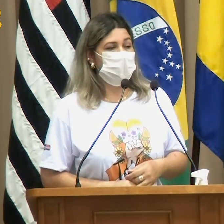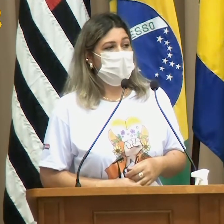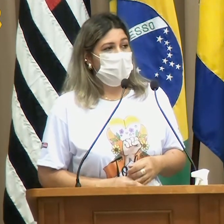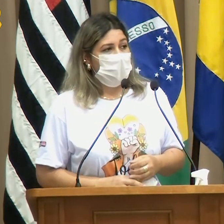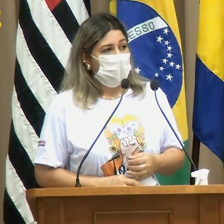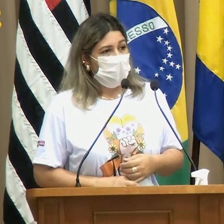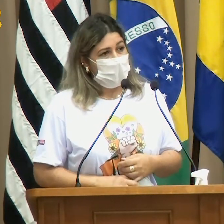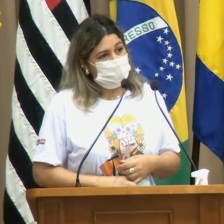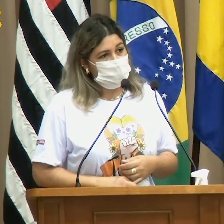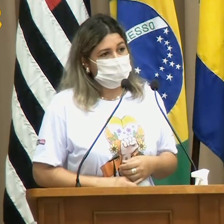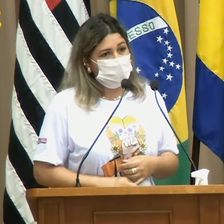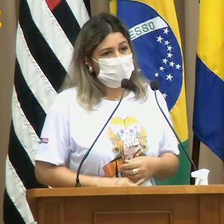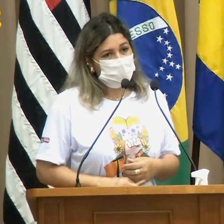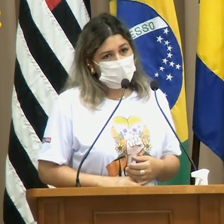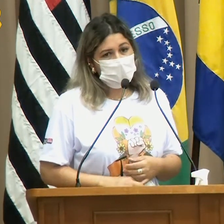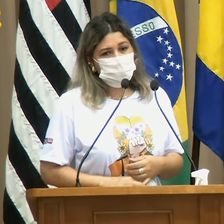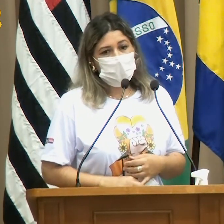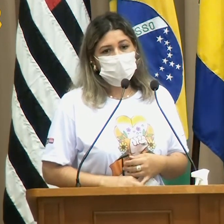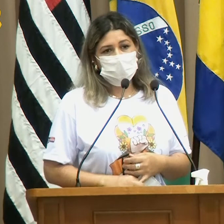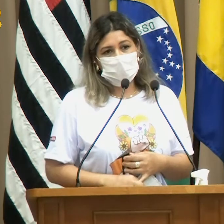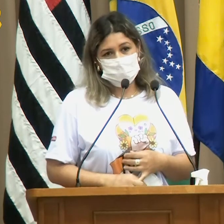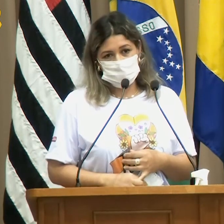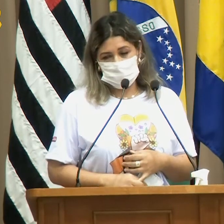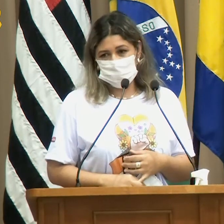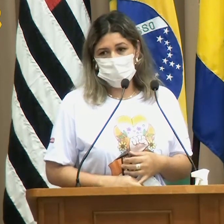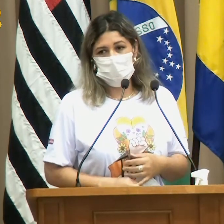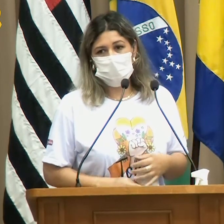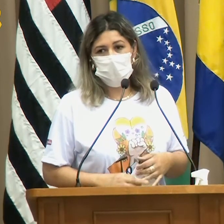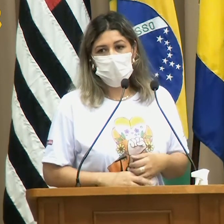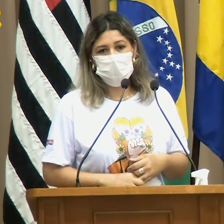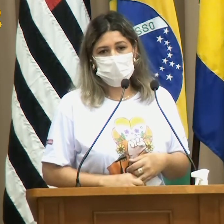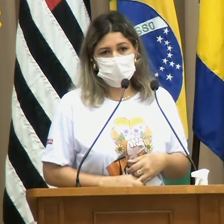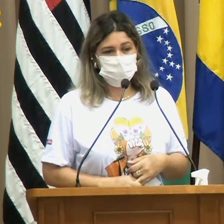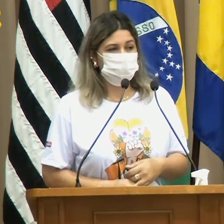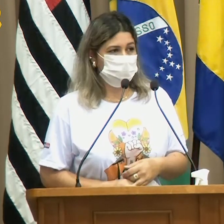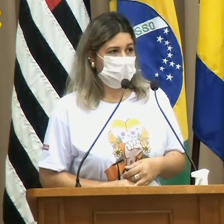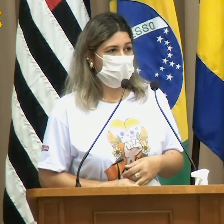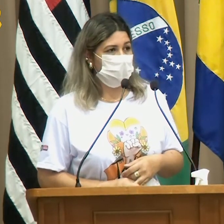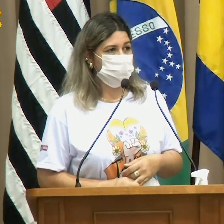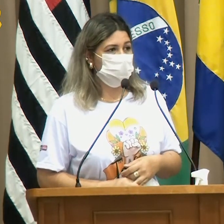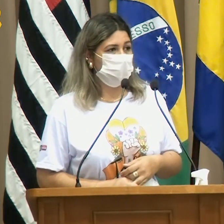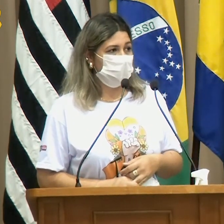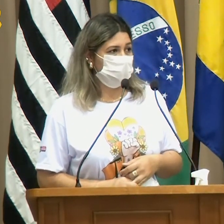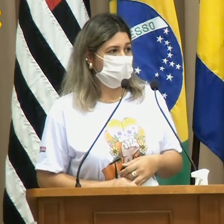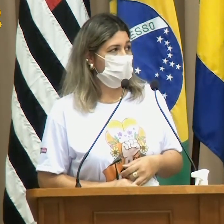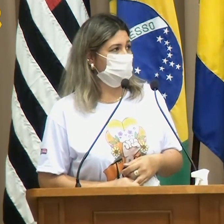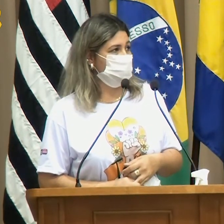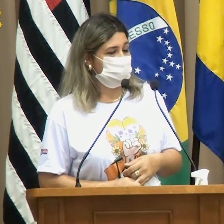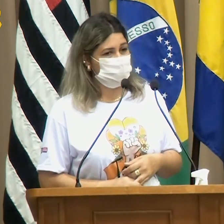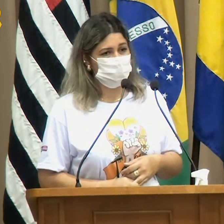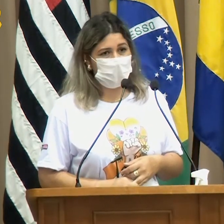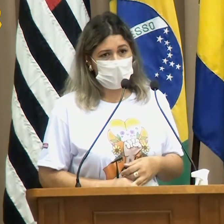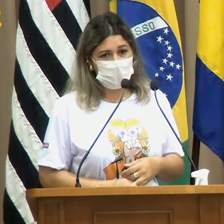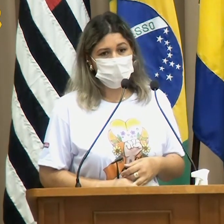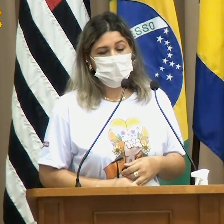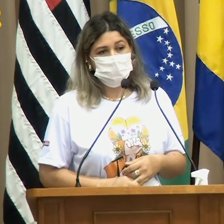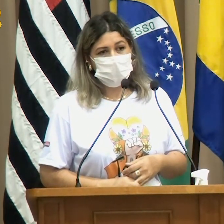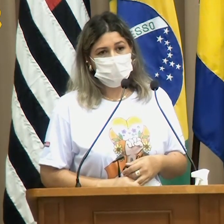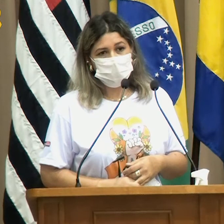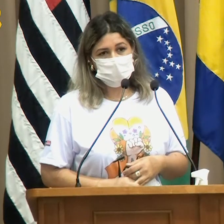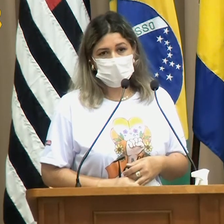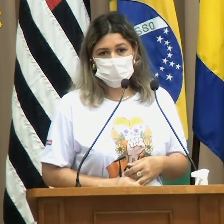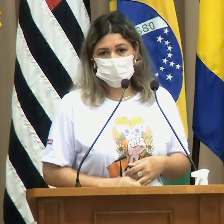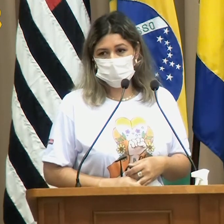suicídio, a gente tem o dever de acolher essa pessoa, ouvir, né, uma escuta qualificada, sem julgar,